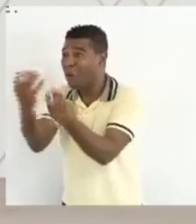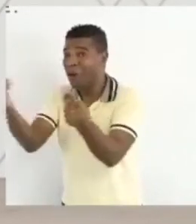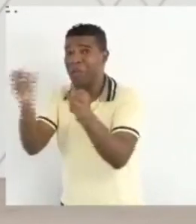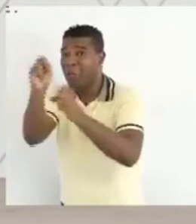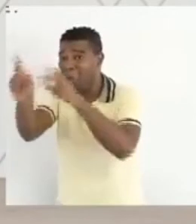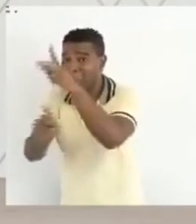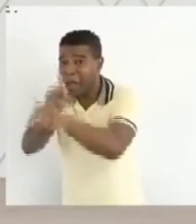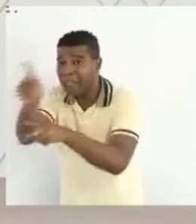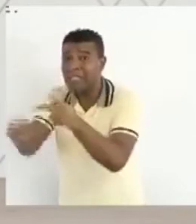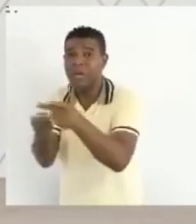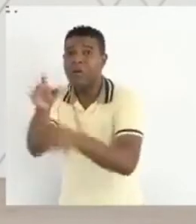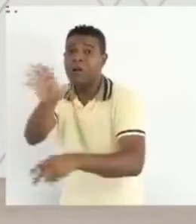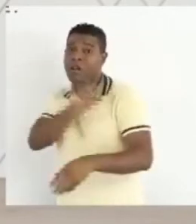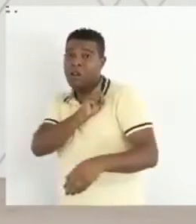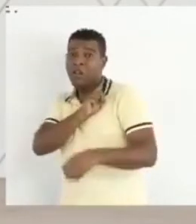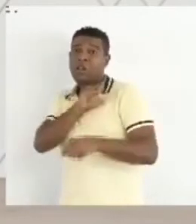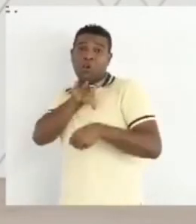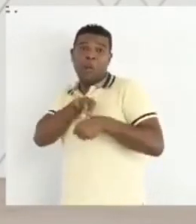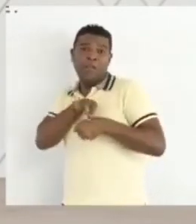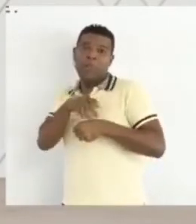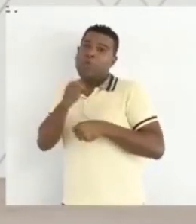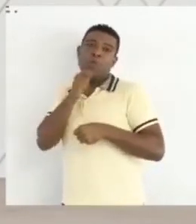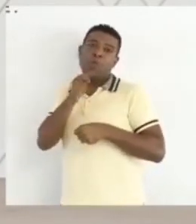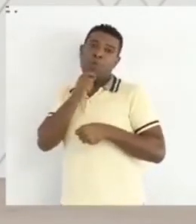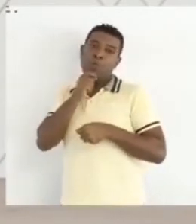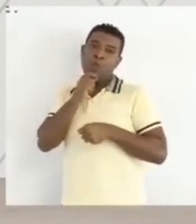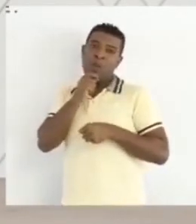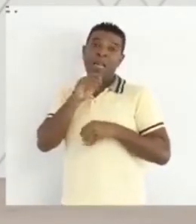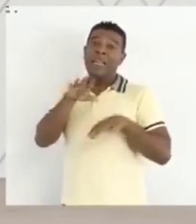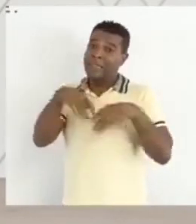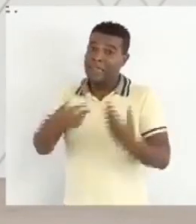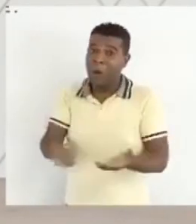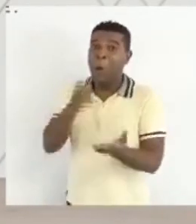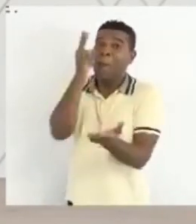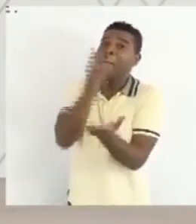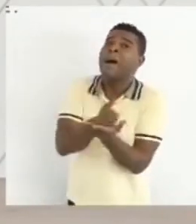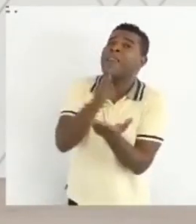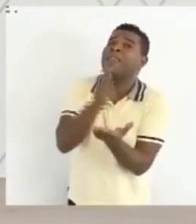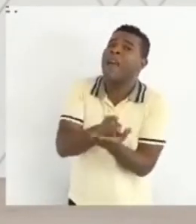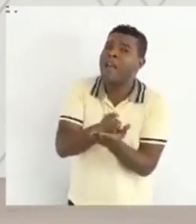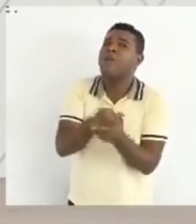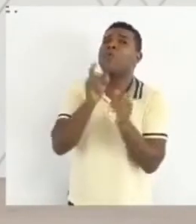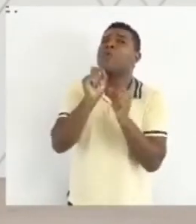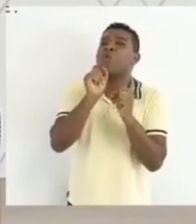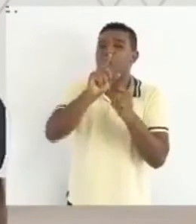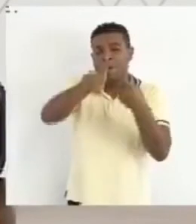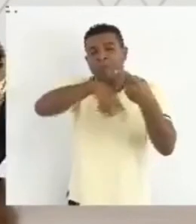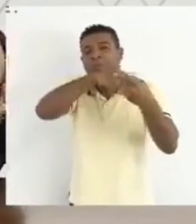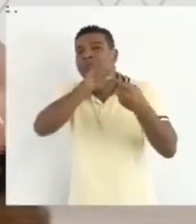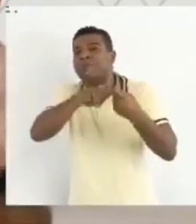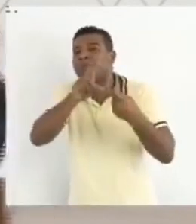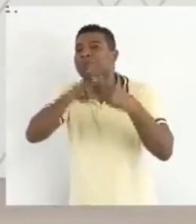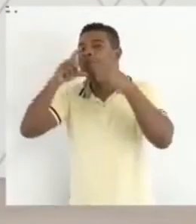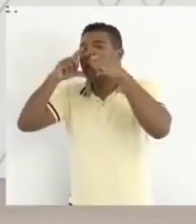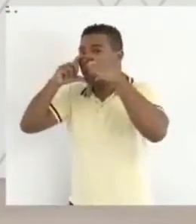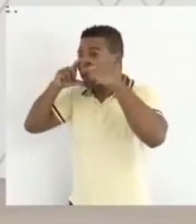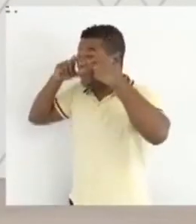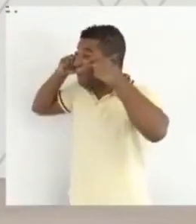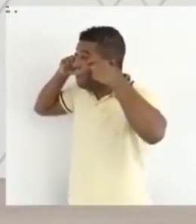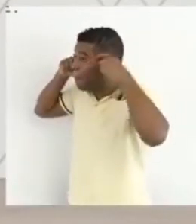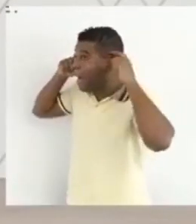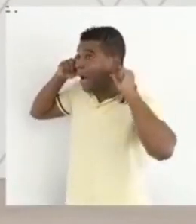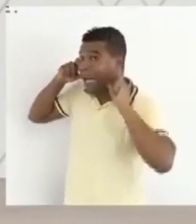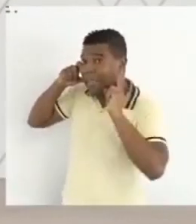de distanciamento, uso de máscaras e higiene, elas terão que ser mantidas mesmo depois da sinalização da